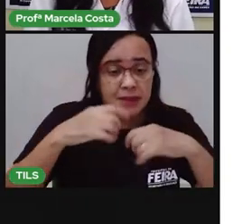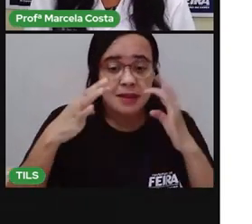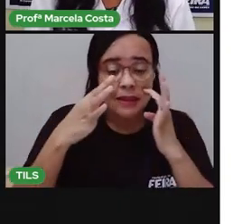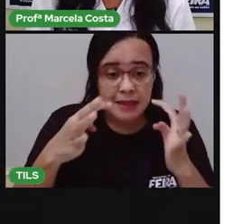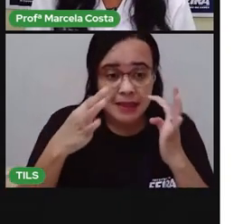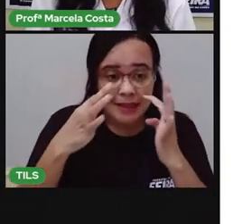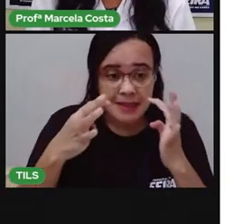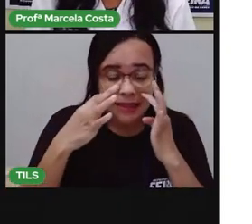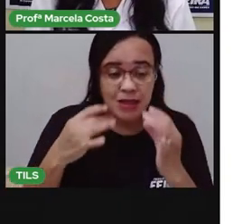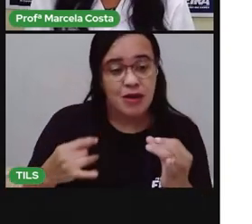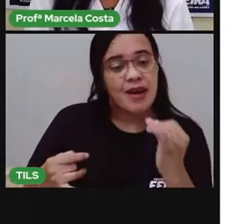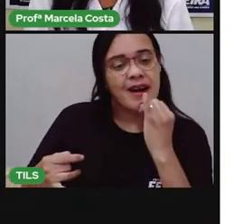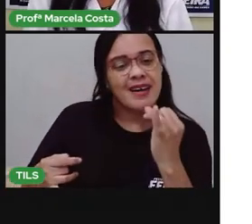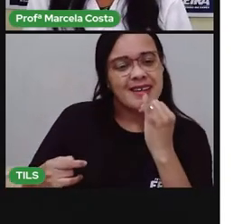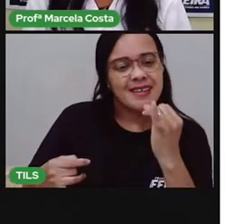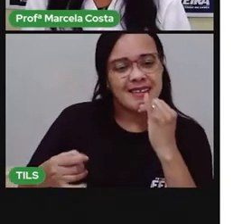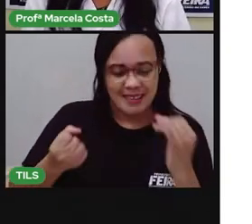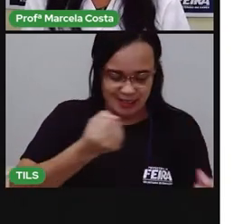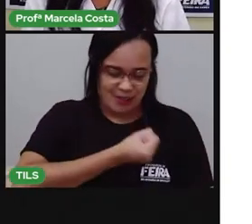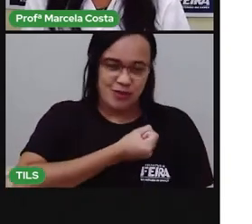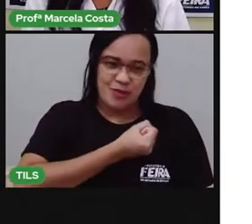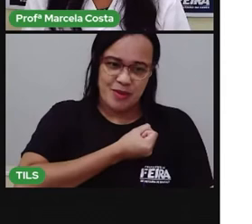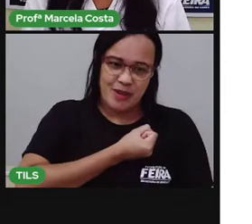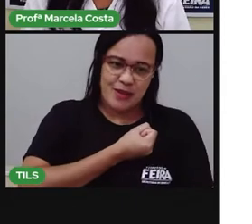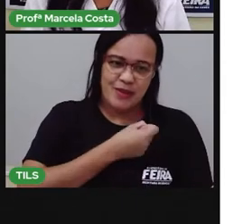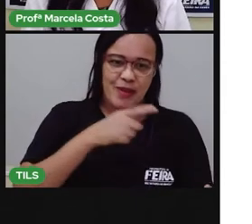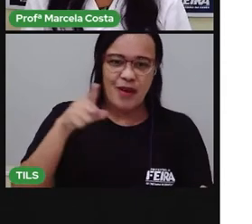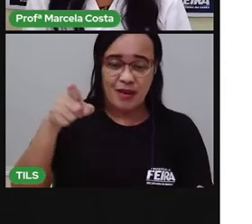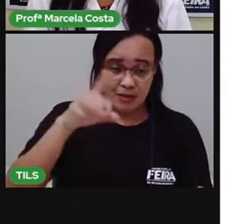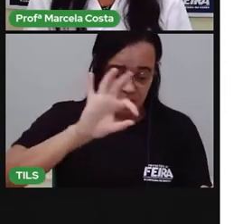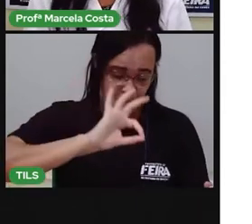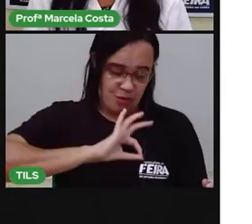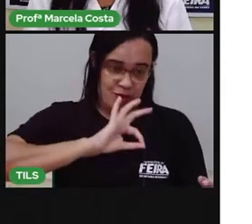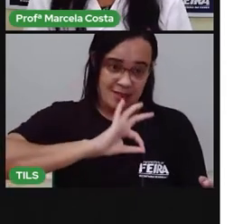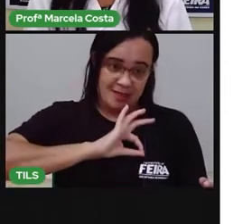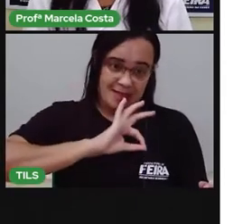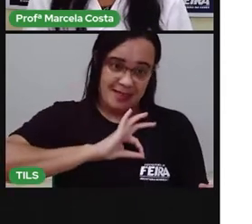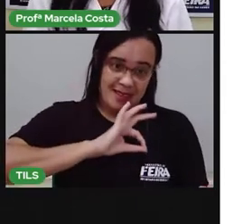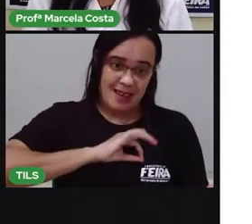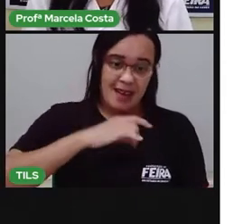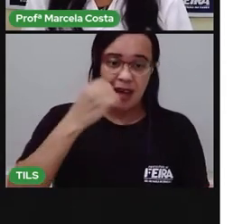o 190, que é o telefone da Polícia Militar, né?